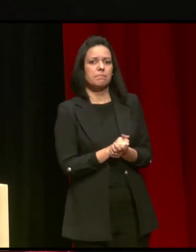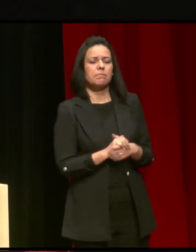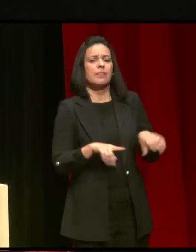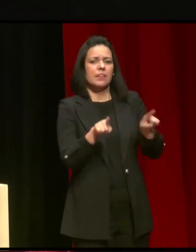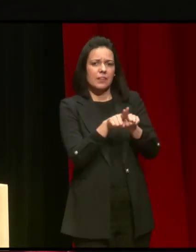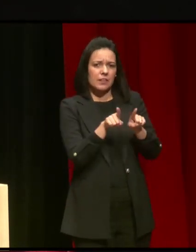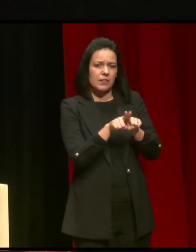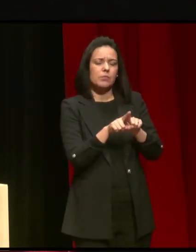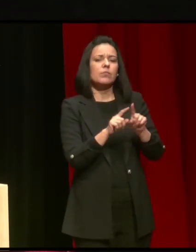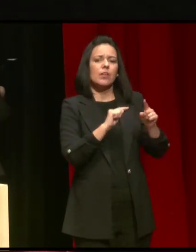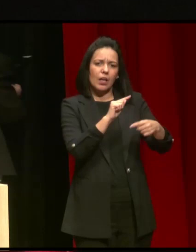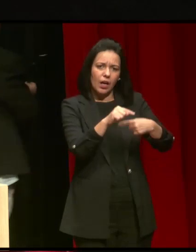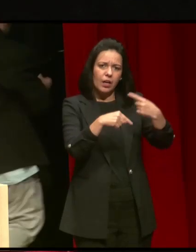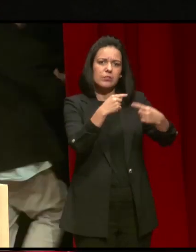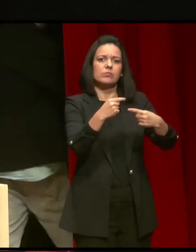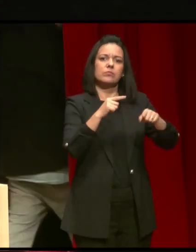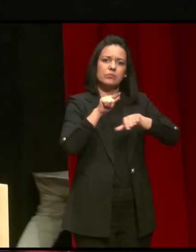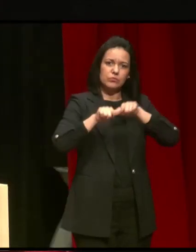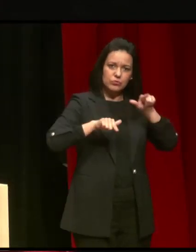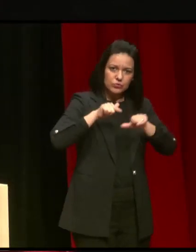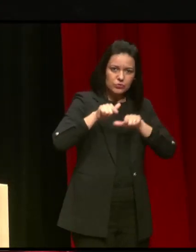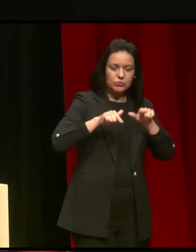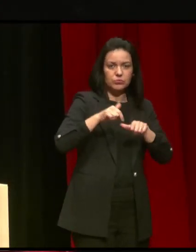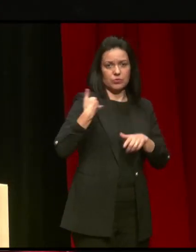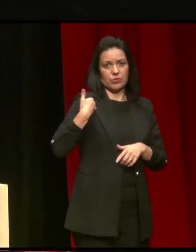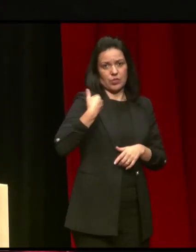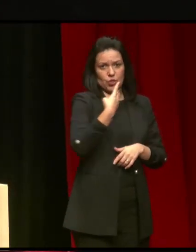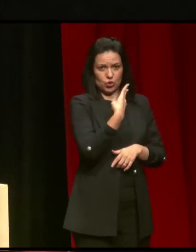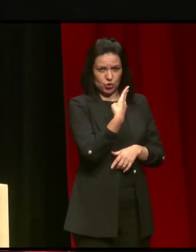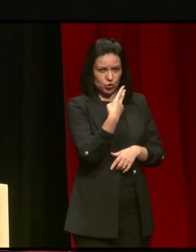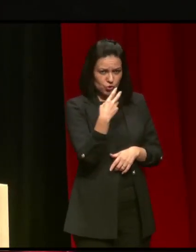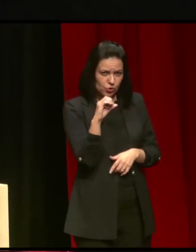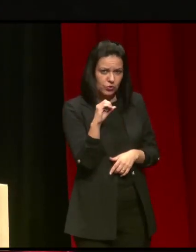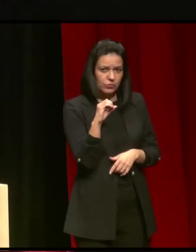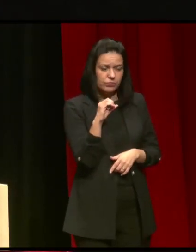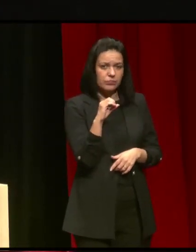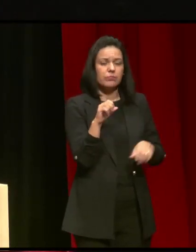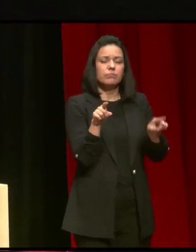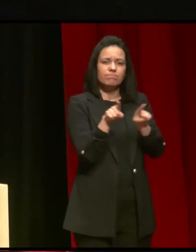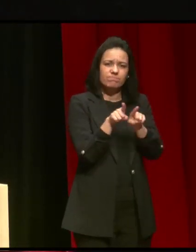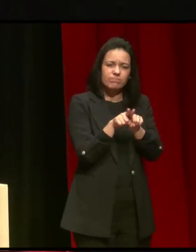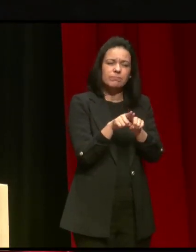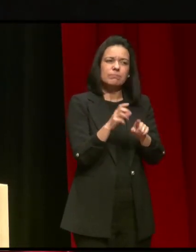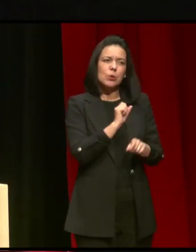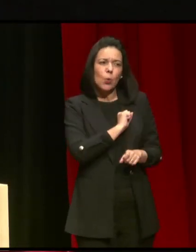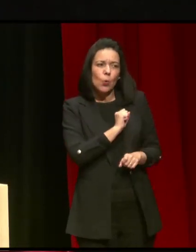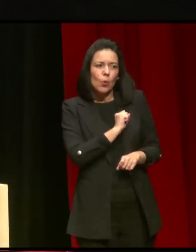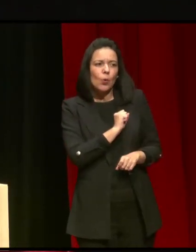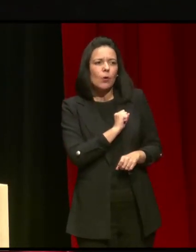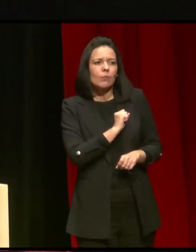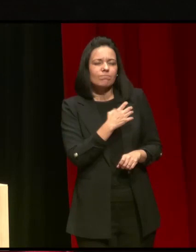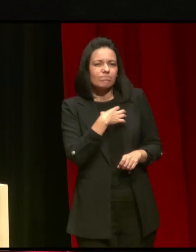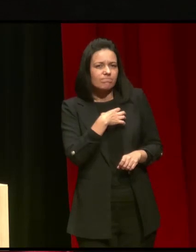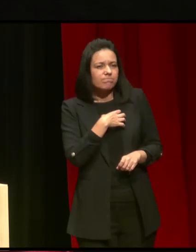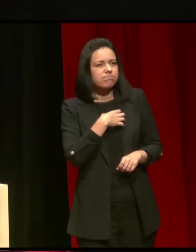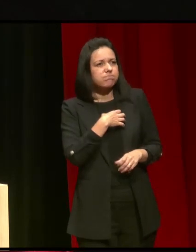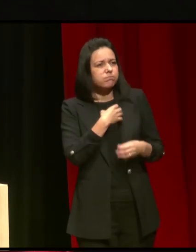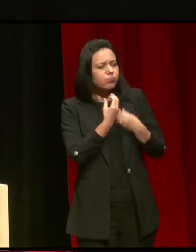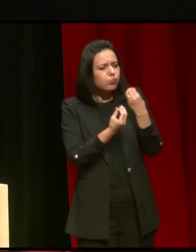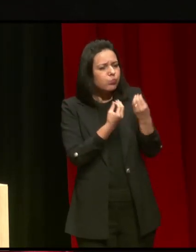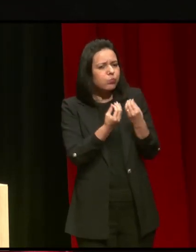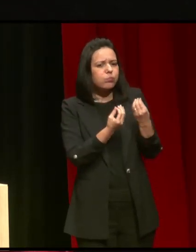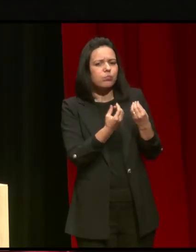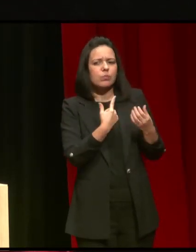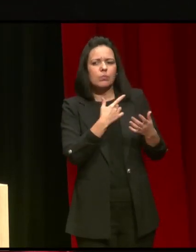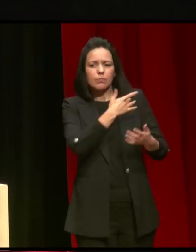logo em seguida, eu comecei a trabalhar com 20 e poucos anos. Uhum. E começou a arder esse desejo no meu coração de levar para